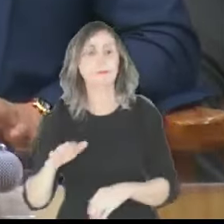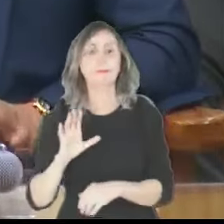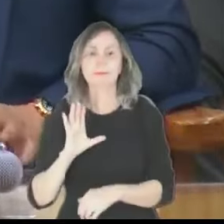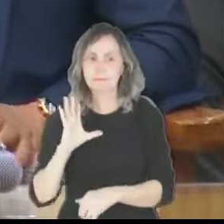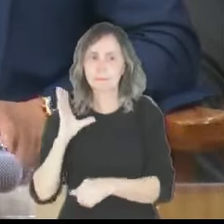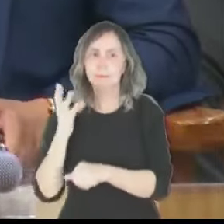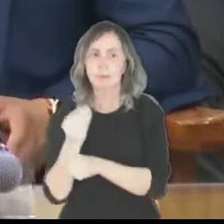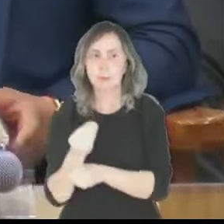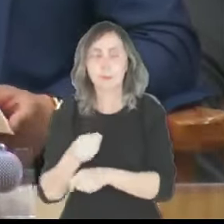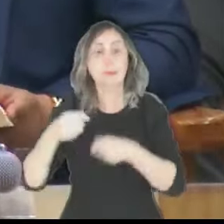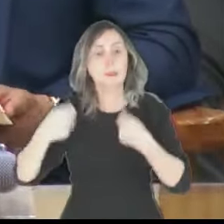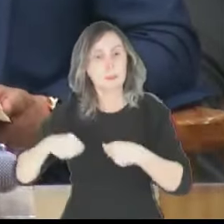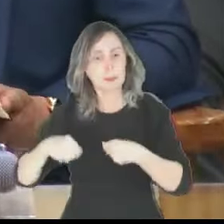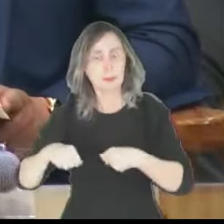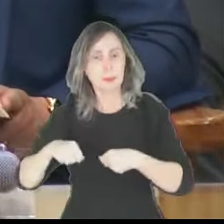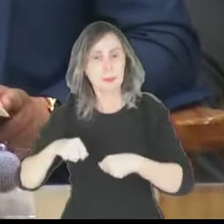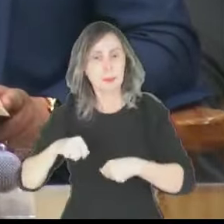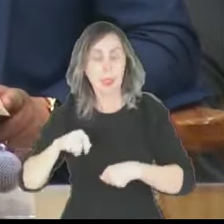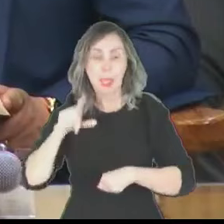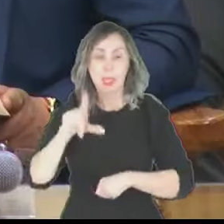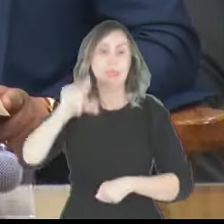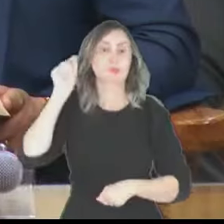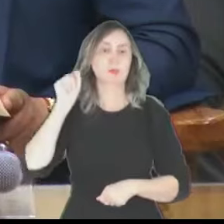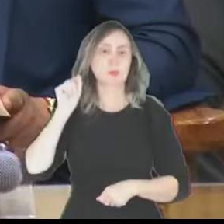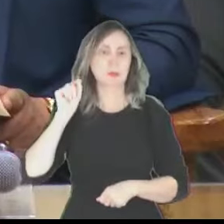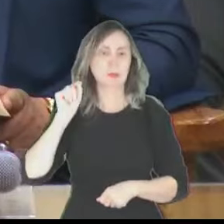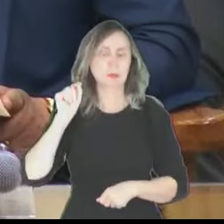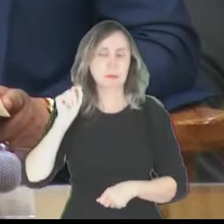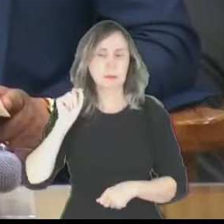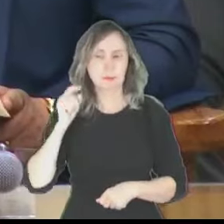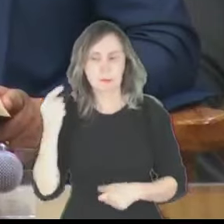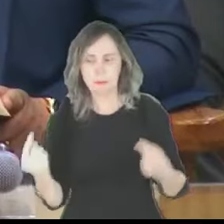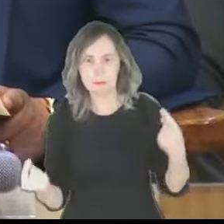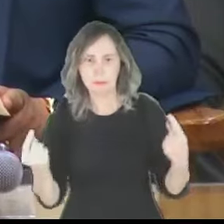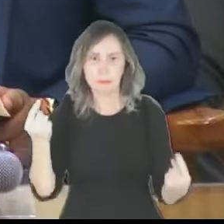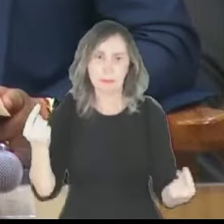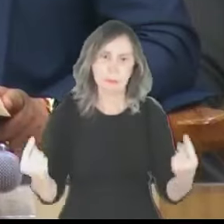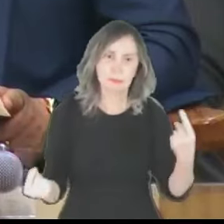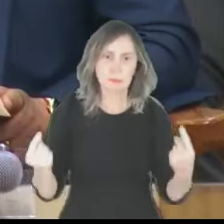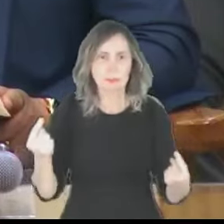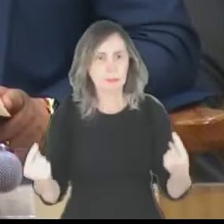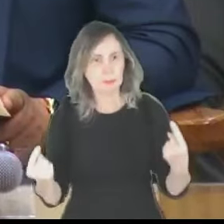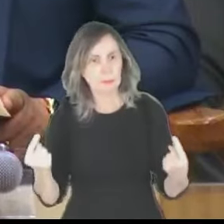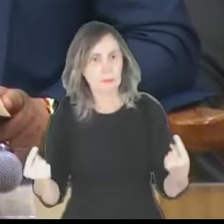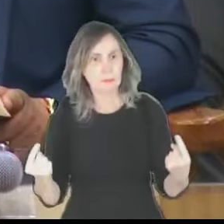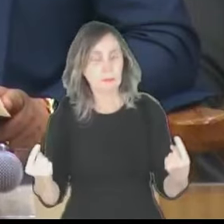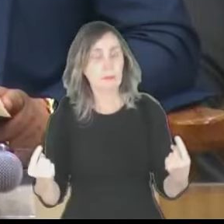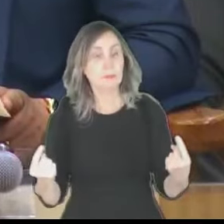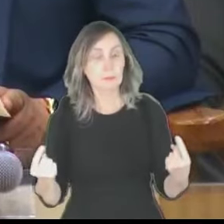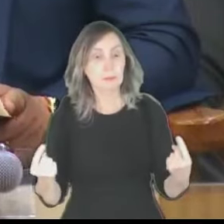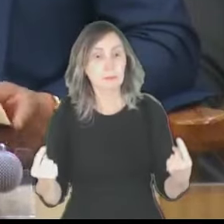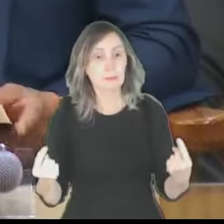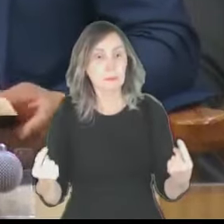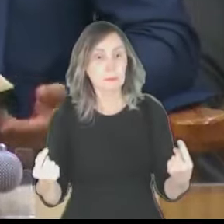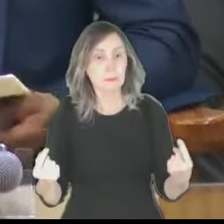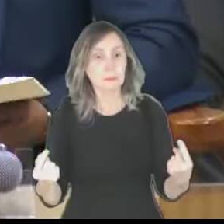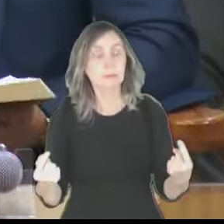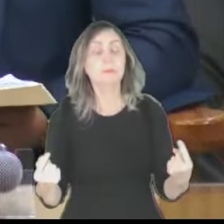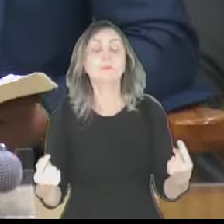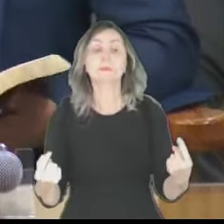se ela é a eclesia, ou se ela é polis, se ela é cosmos, mas a igreja é a igreja, a igreja é a comunidade, a igreja é o